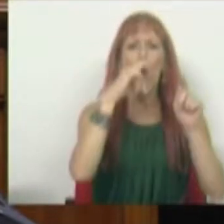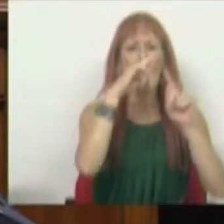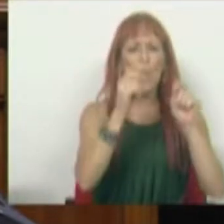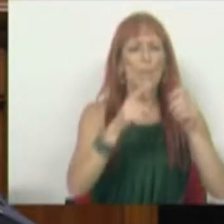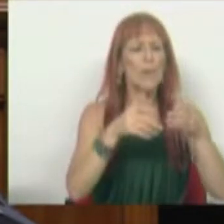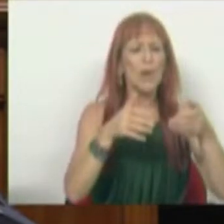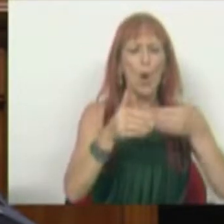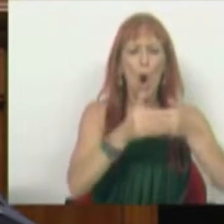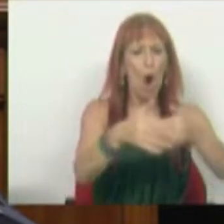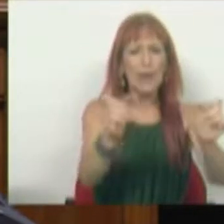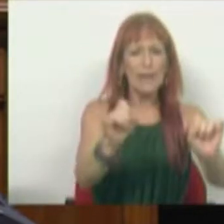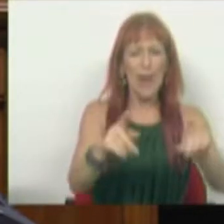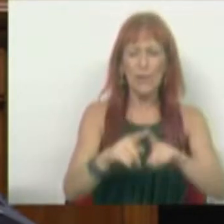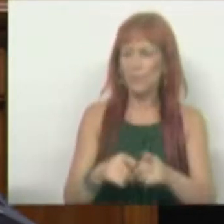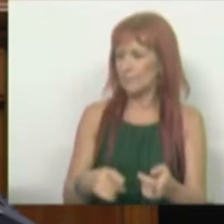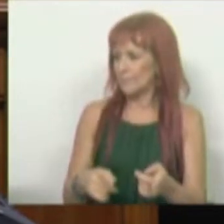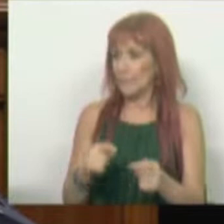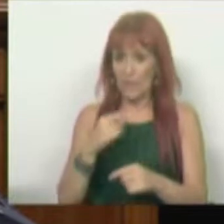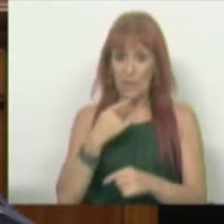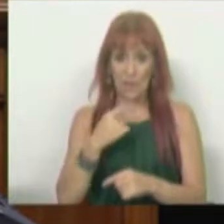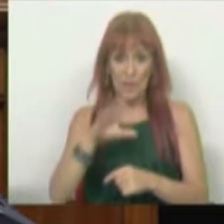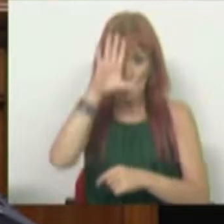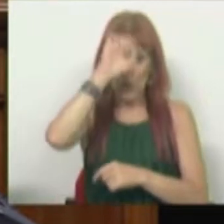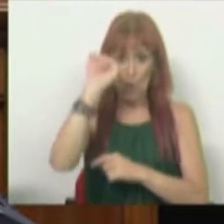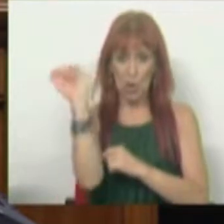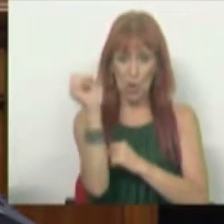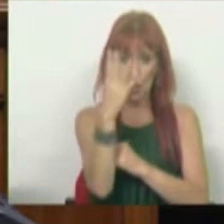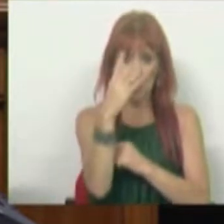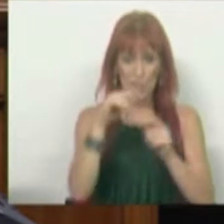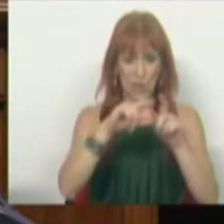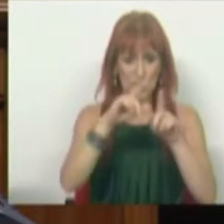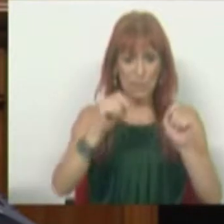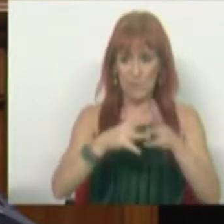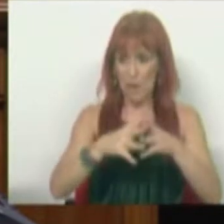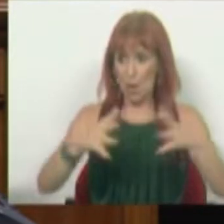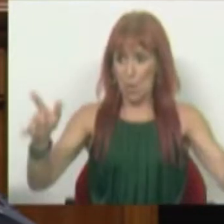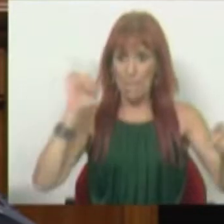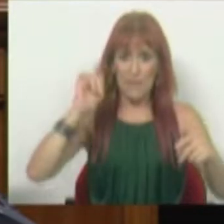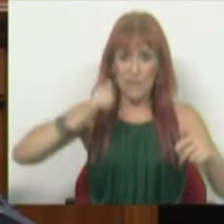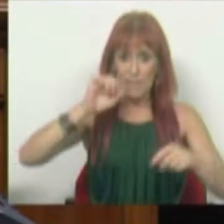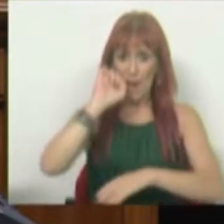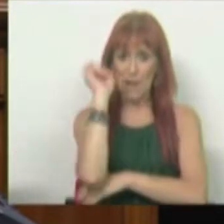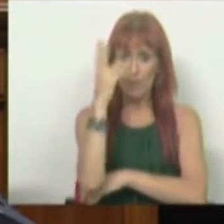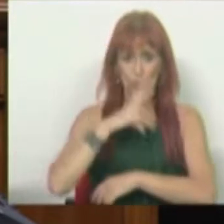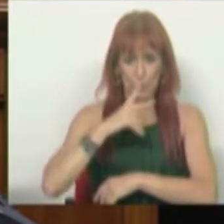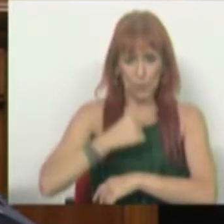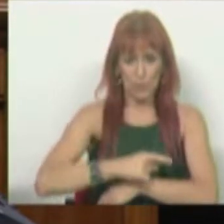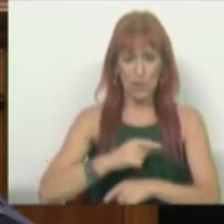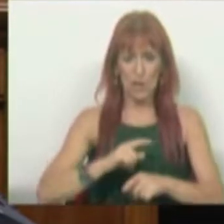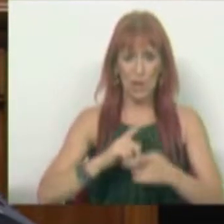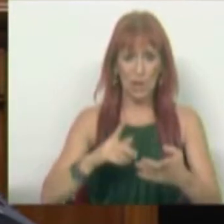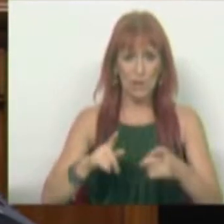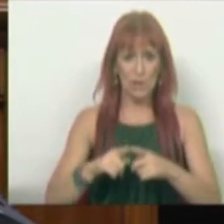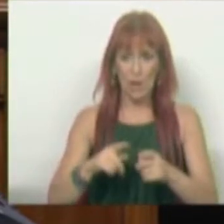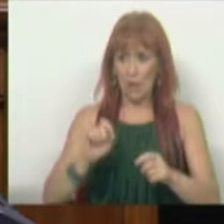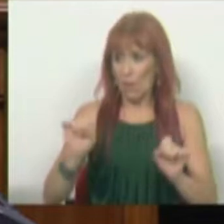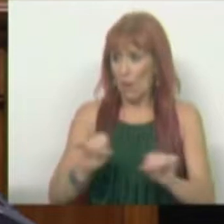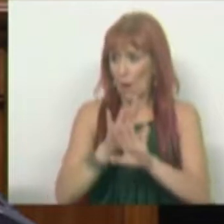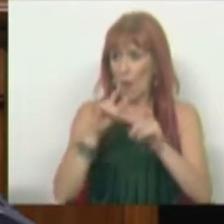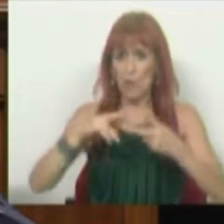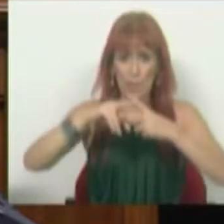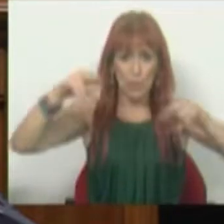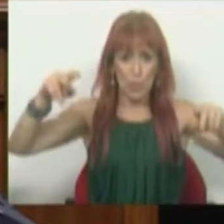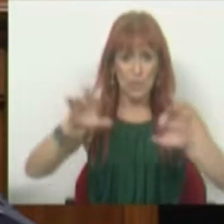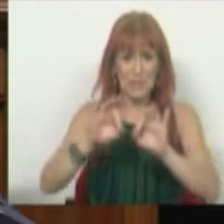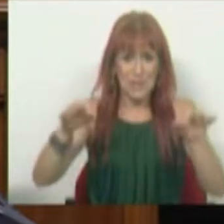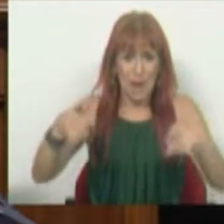Acresce ao facto de o eucalipto desordenado ser a parte considerável da floresta do nosso país, que a constatação óbvia. Há municípios, como